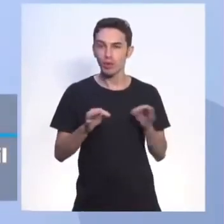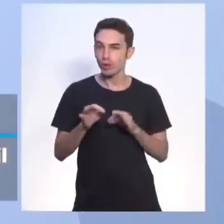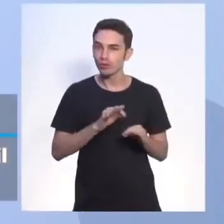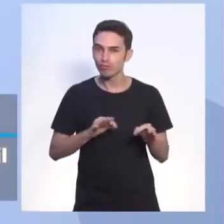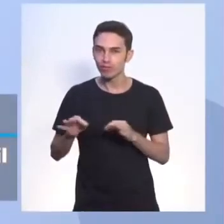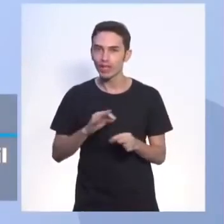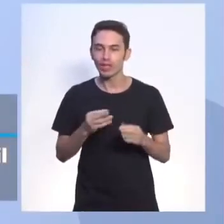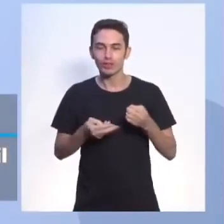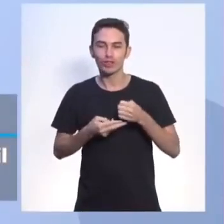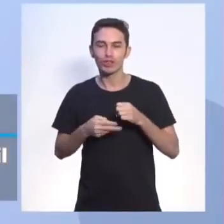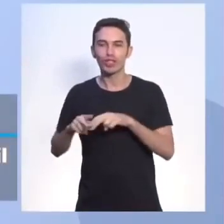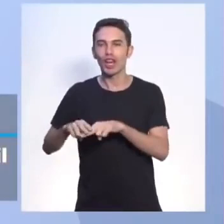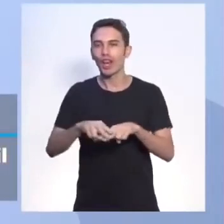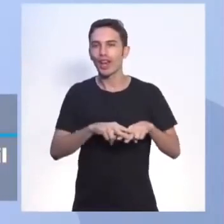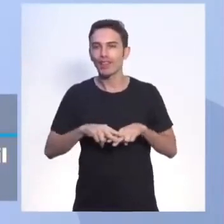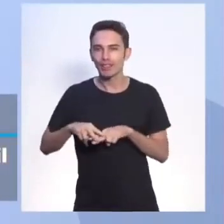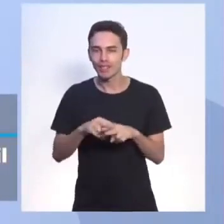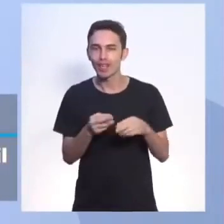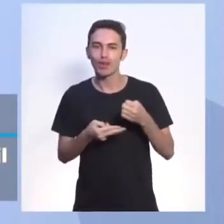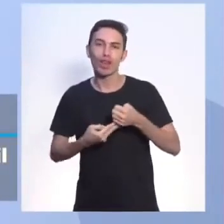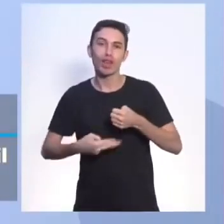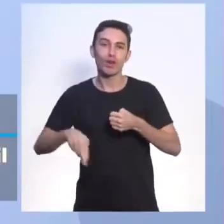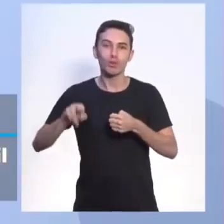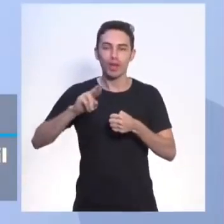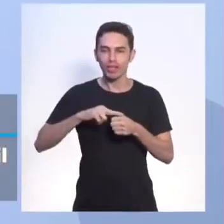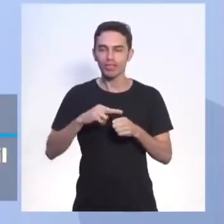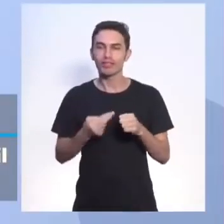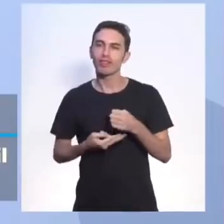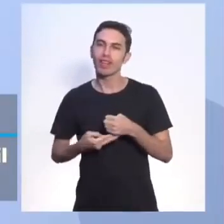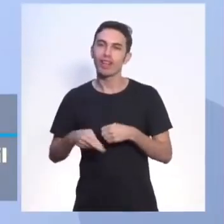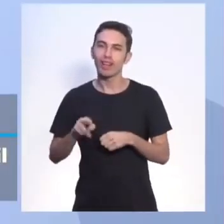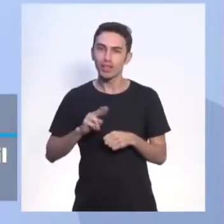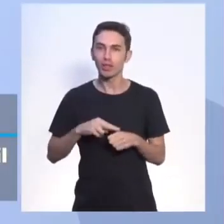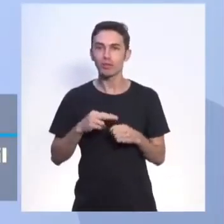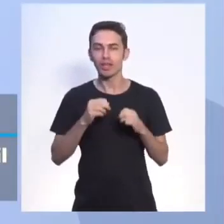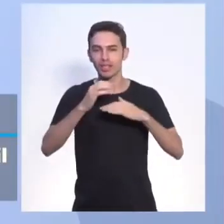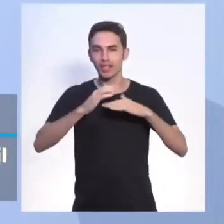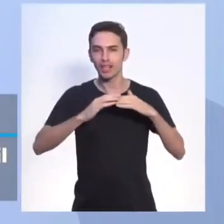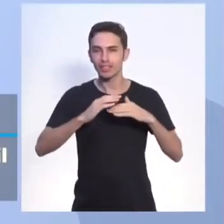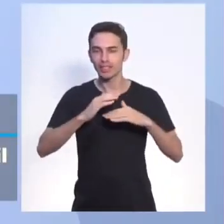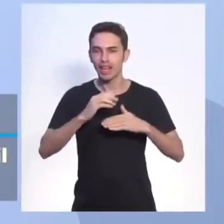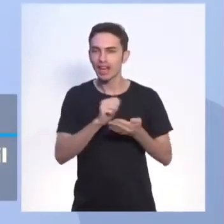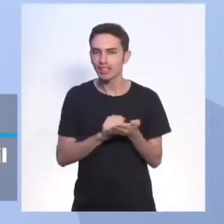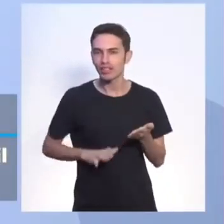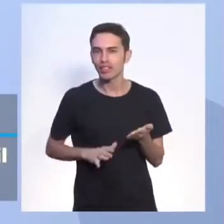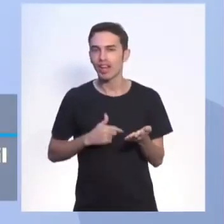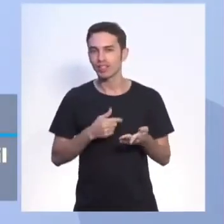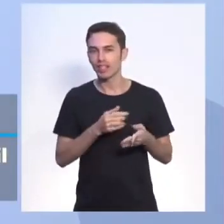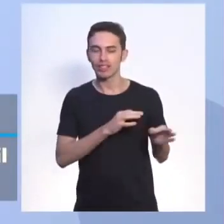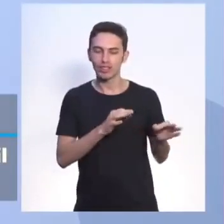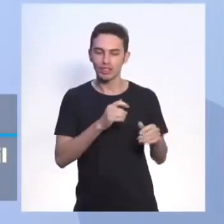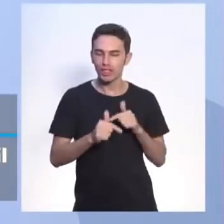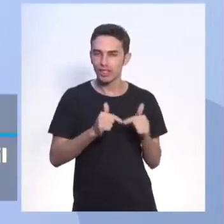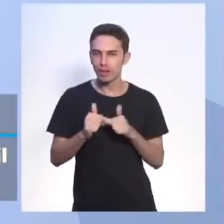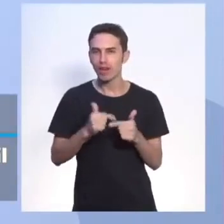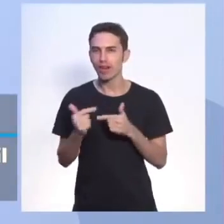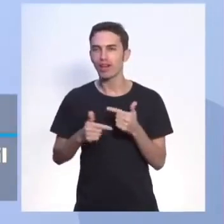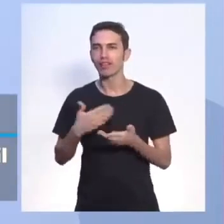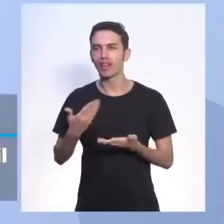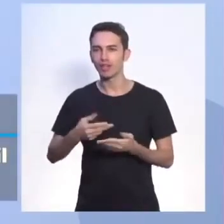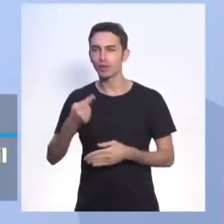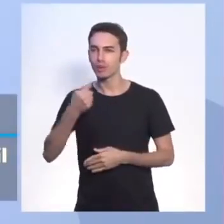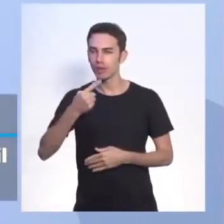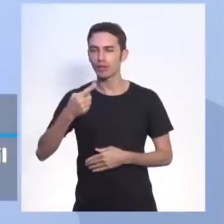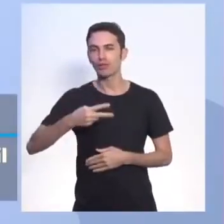de revisão, recuperação, retomada das atividades que estamos trabalhando aí com vocês durante